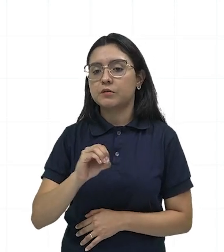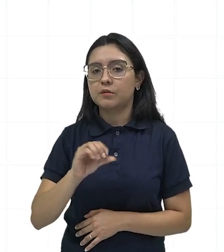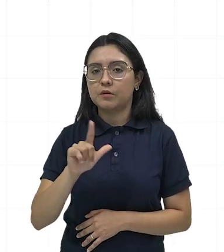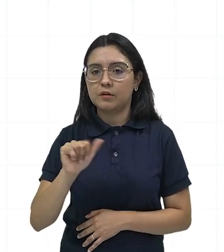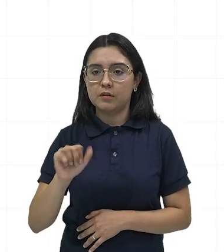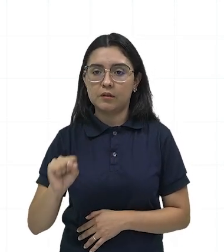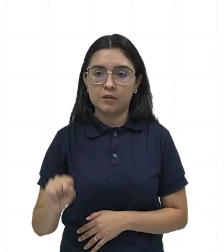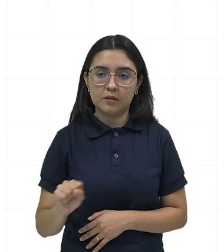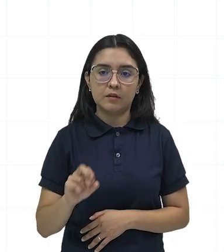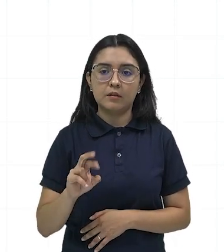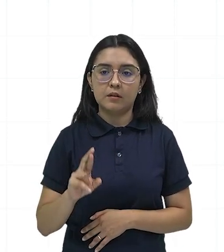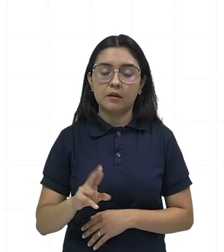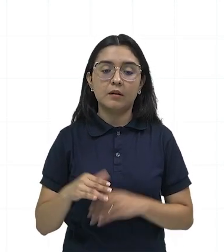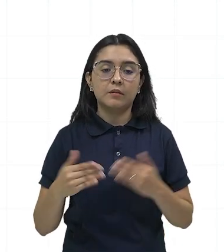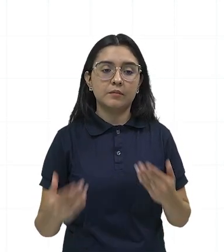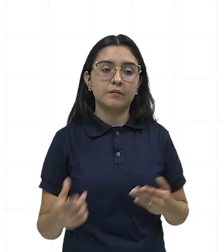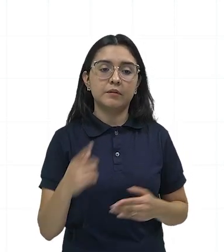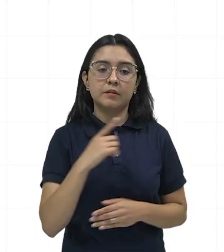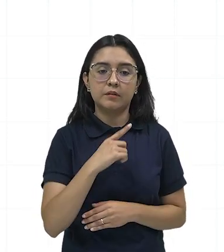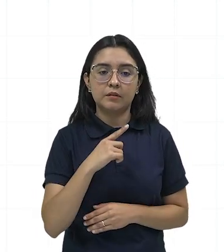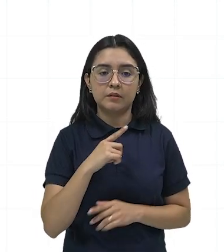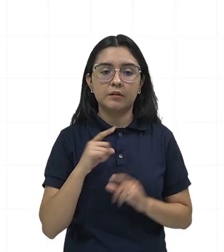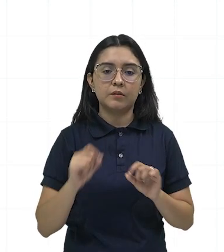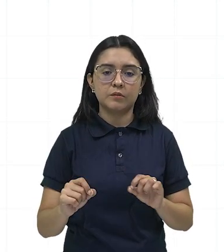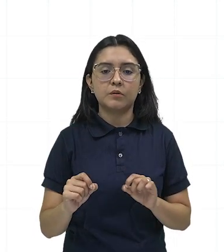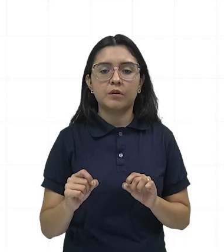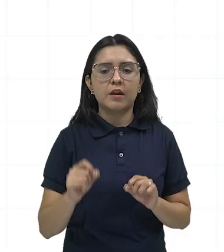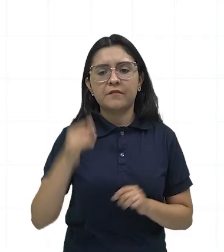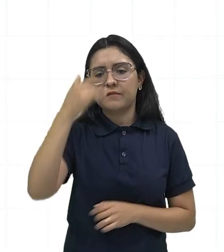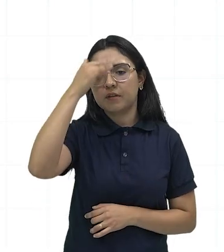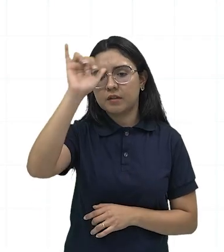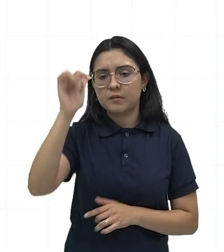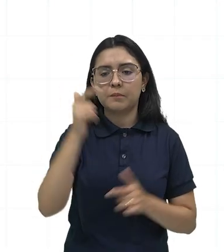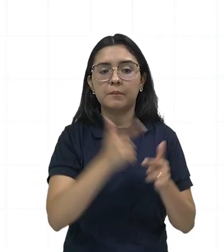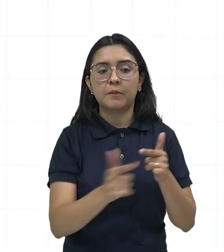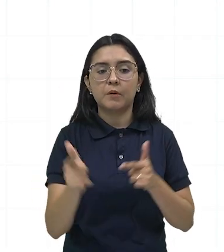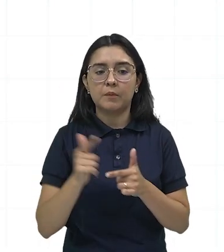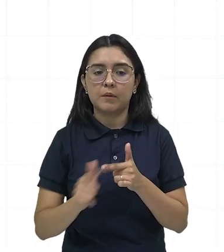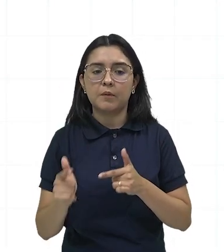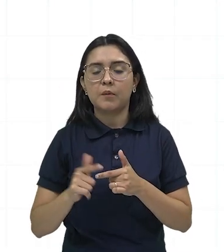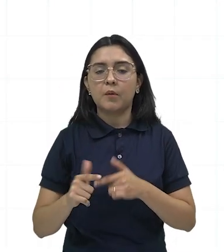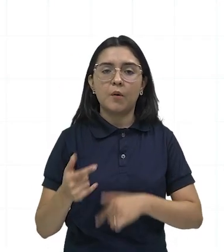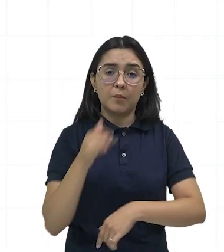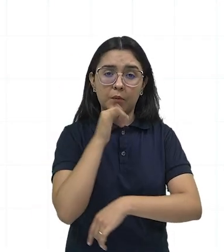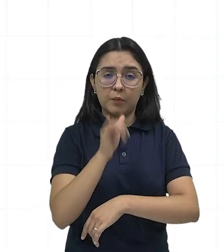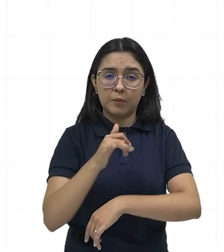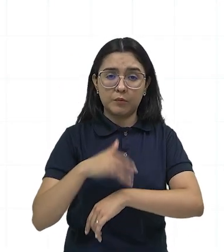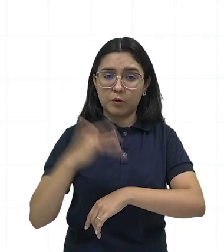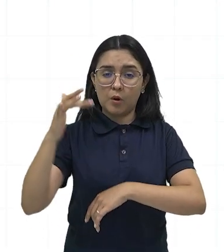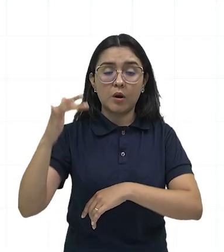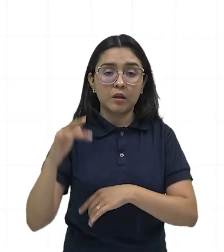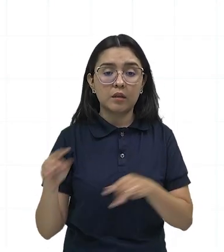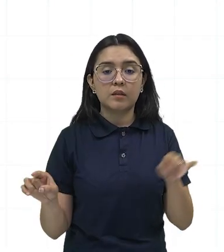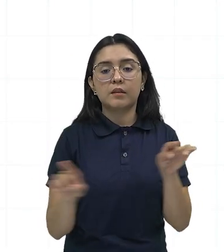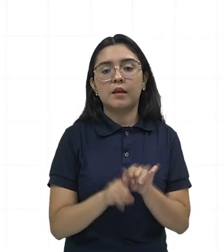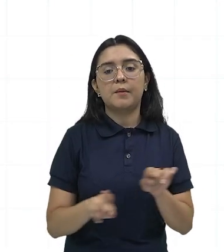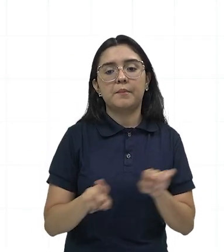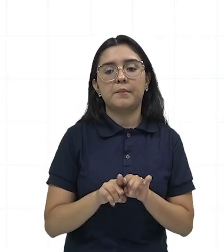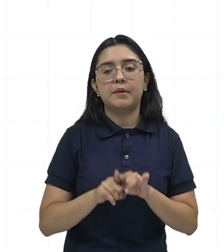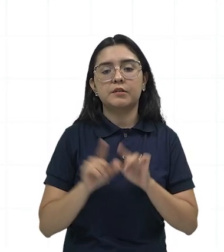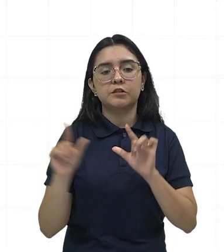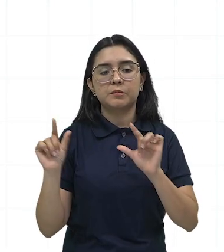isolar superfícies de contato, evitando acidentes como choque elétricos ou